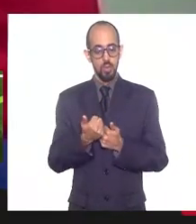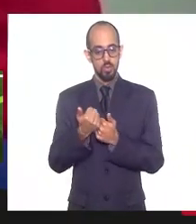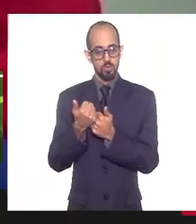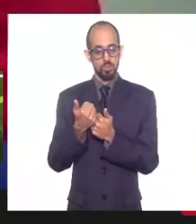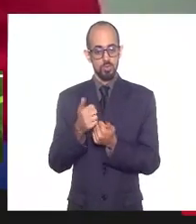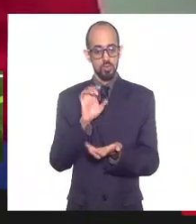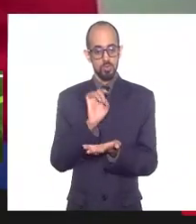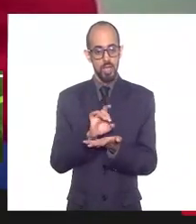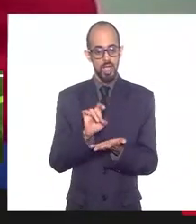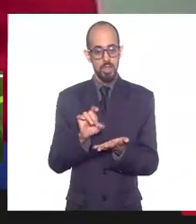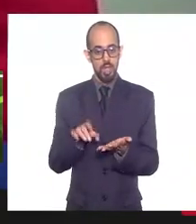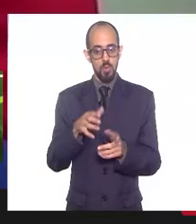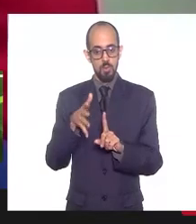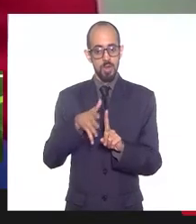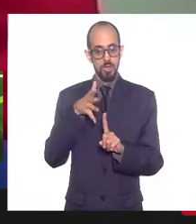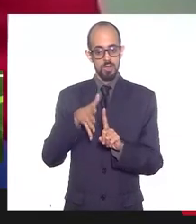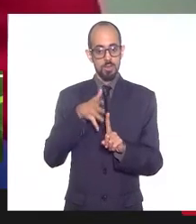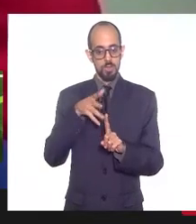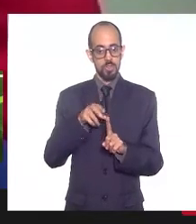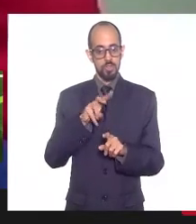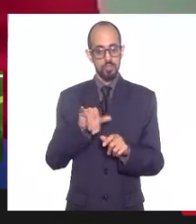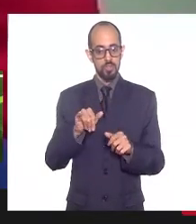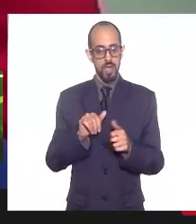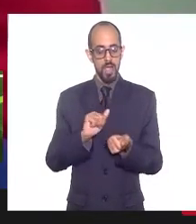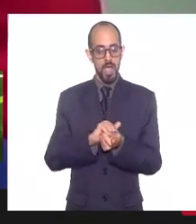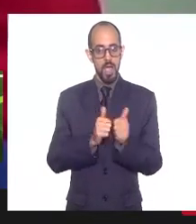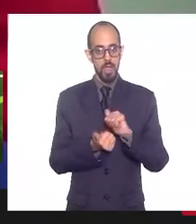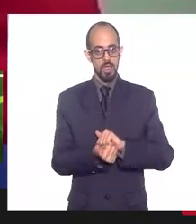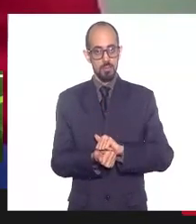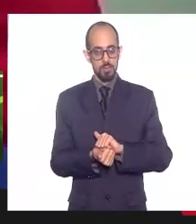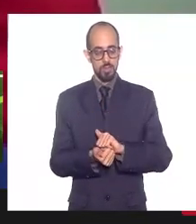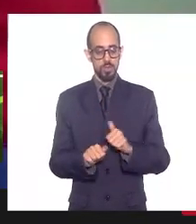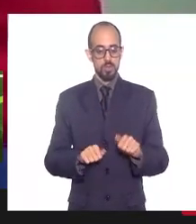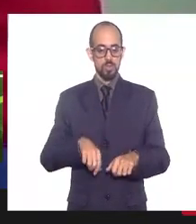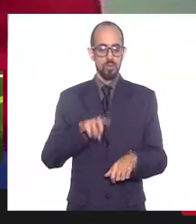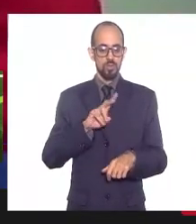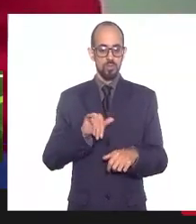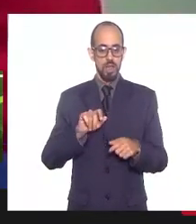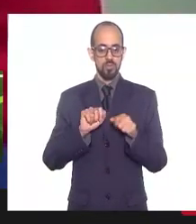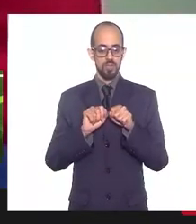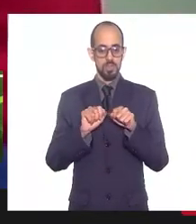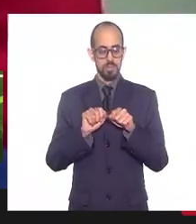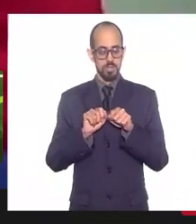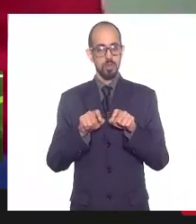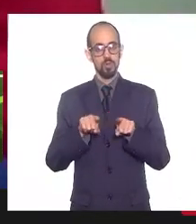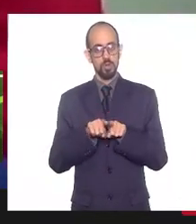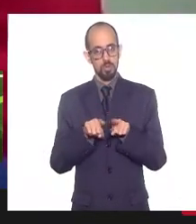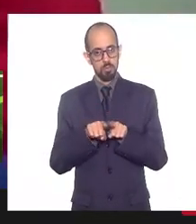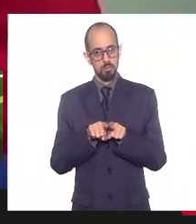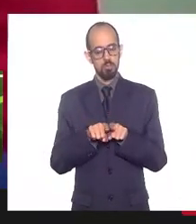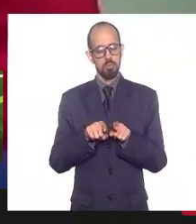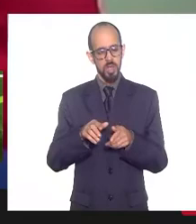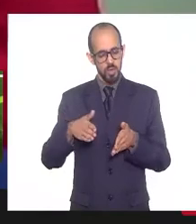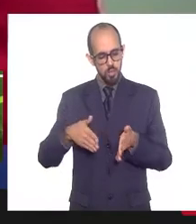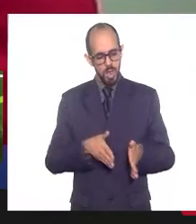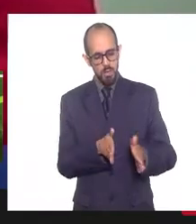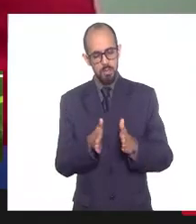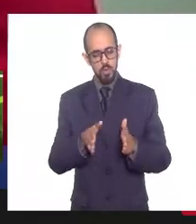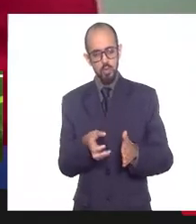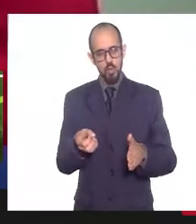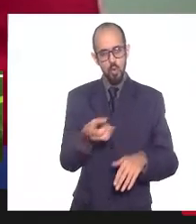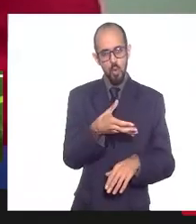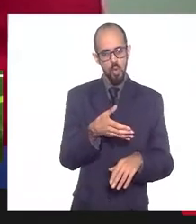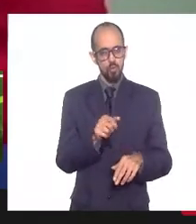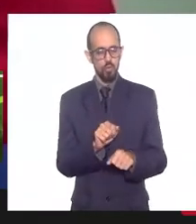de cada palestrante, a gente vai adequando, fazendo um reajuste do rumo para, ao